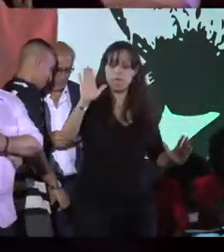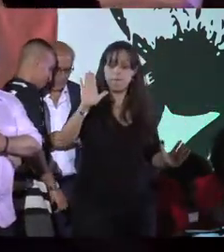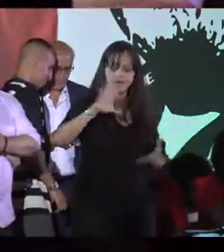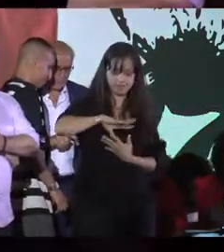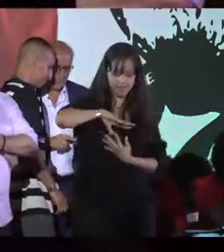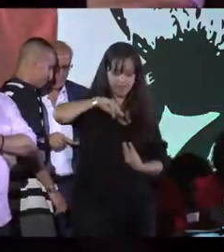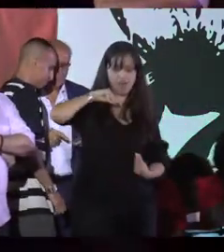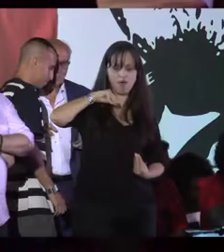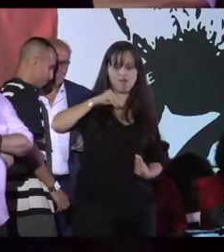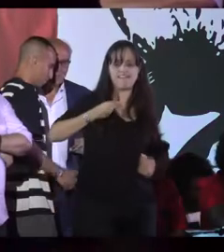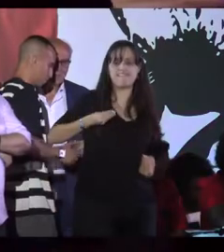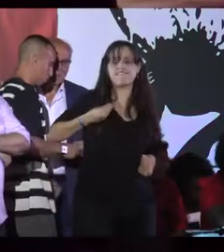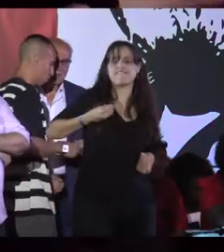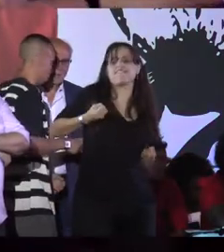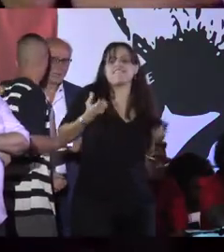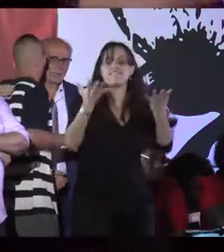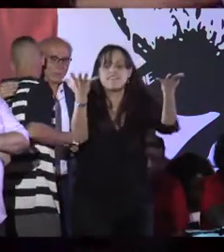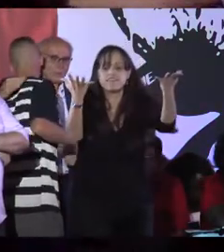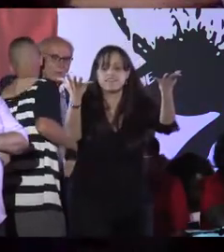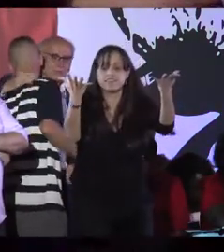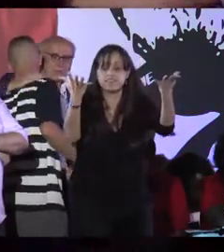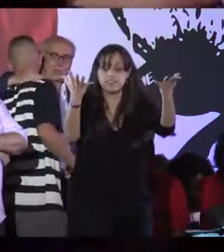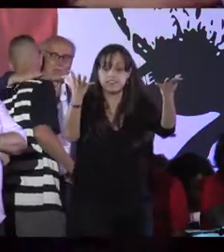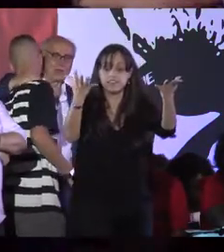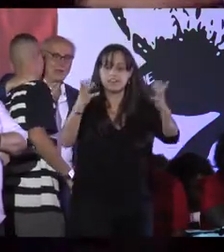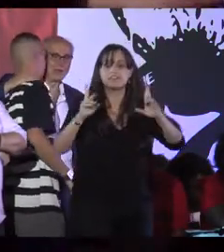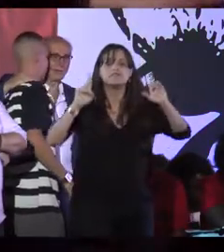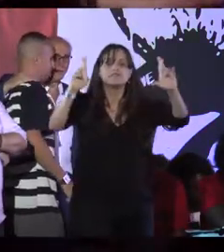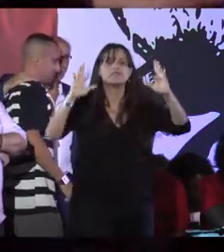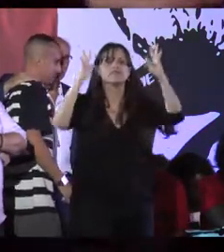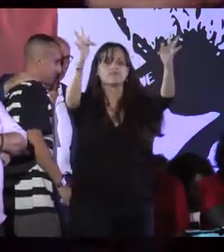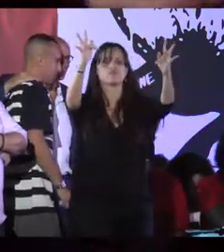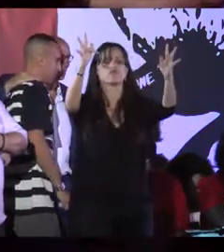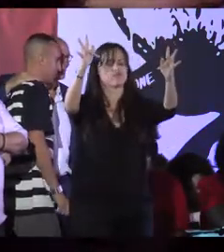alma, não podem prender a nossa esperança.